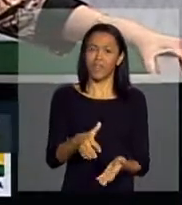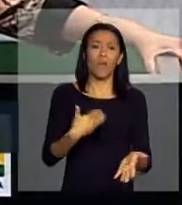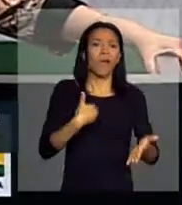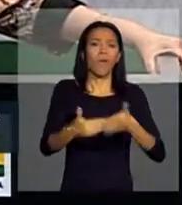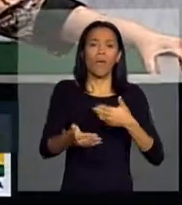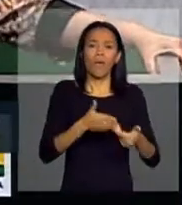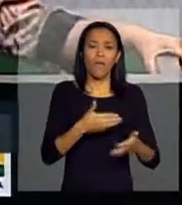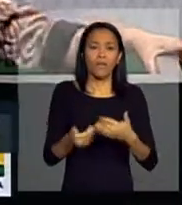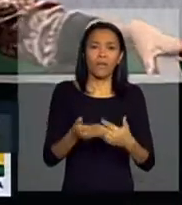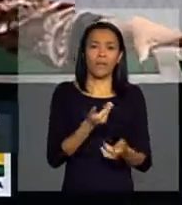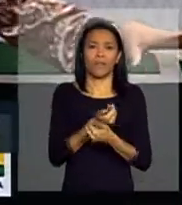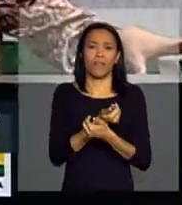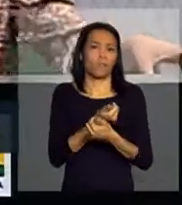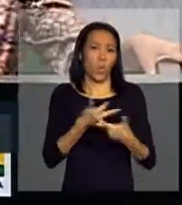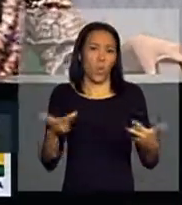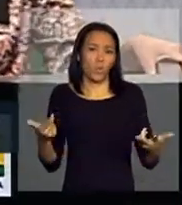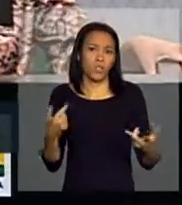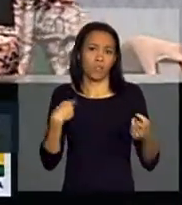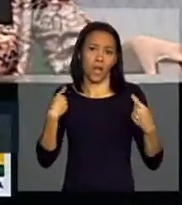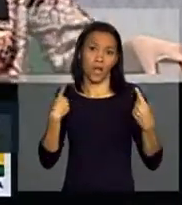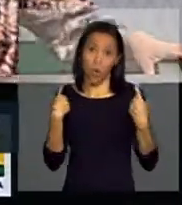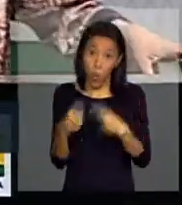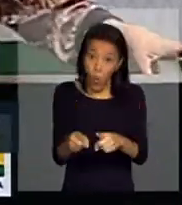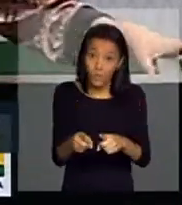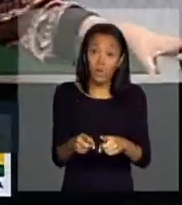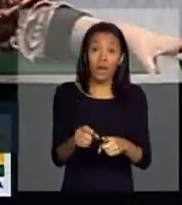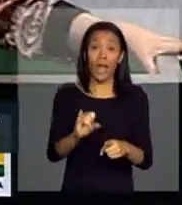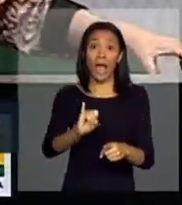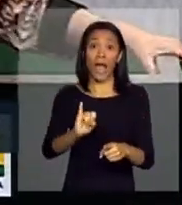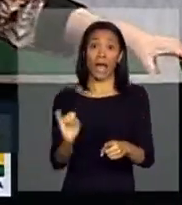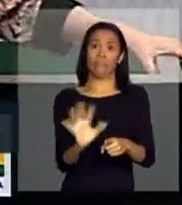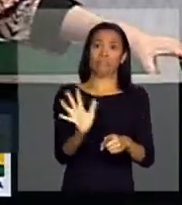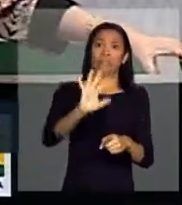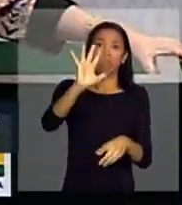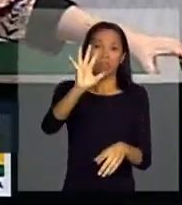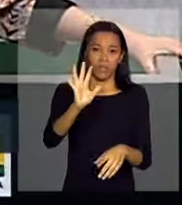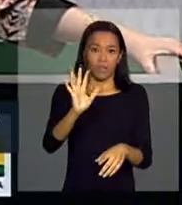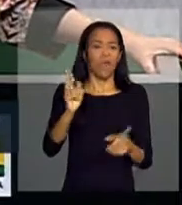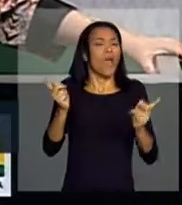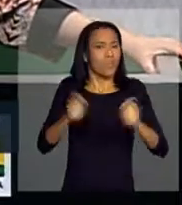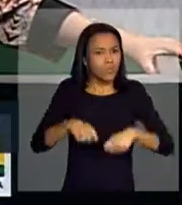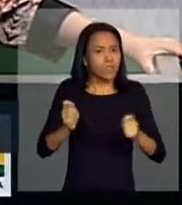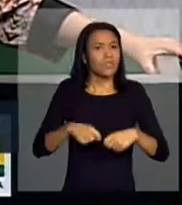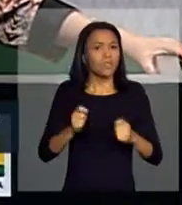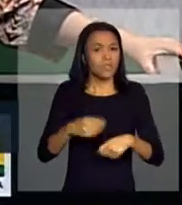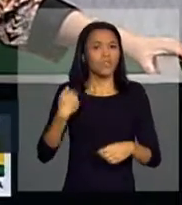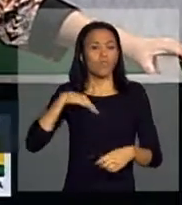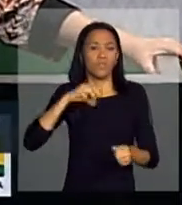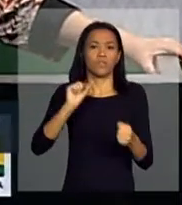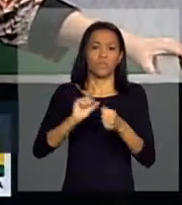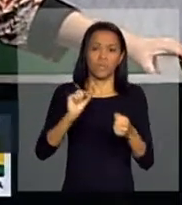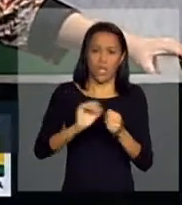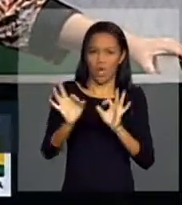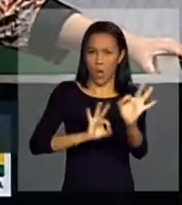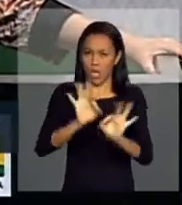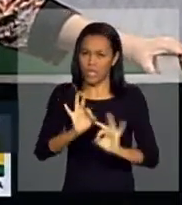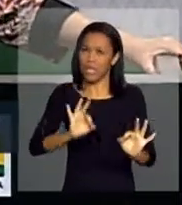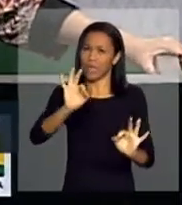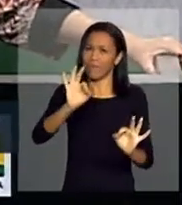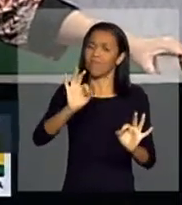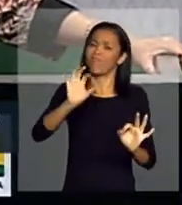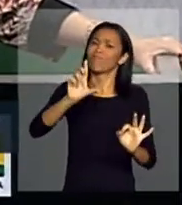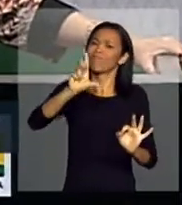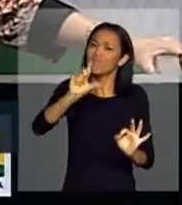necessidade para combate a inflação será possível fazer num patamar bem menor